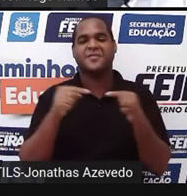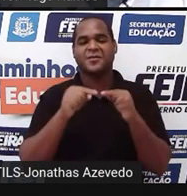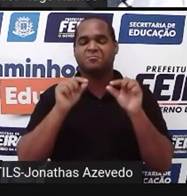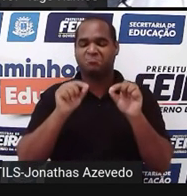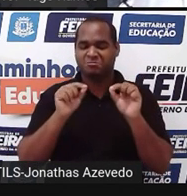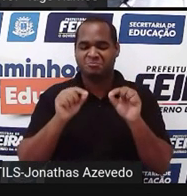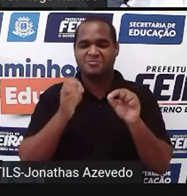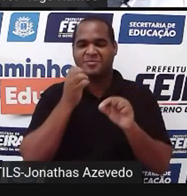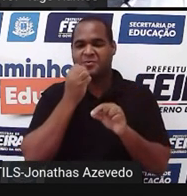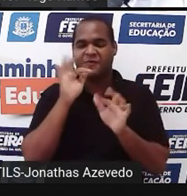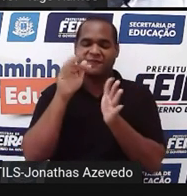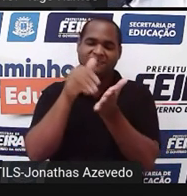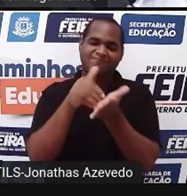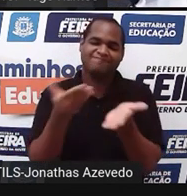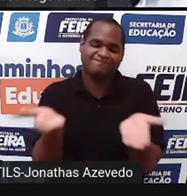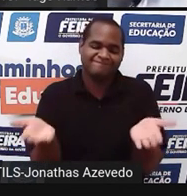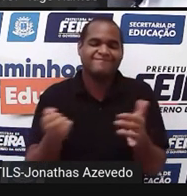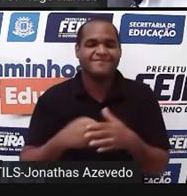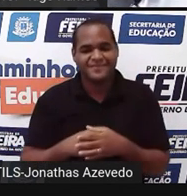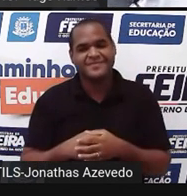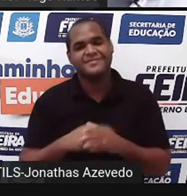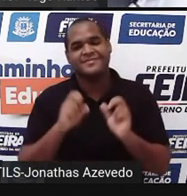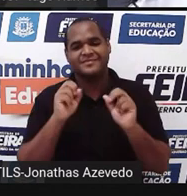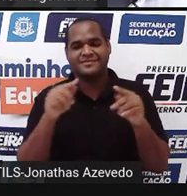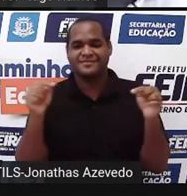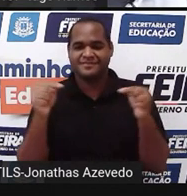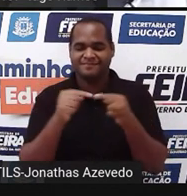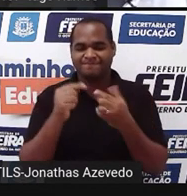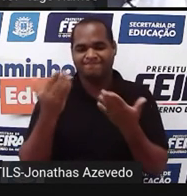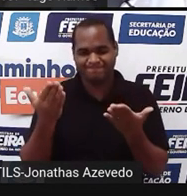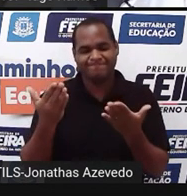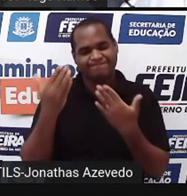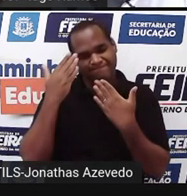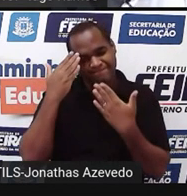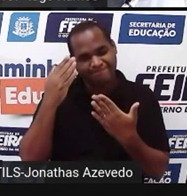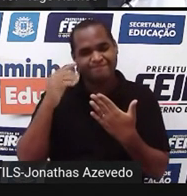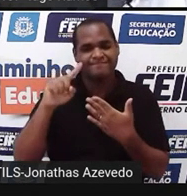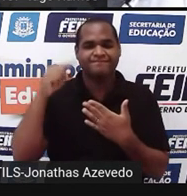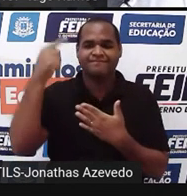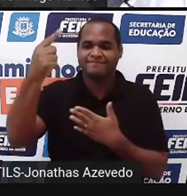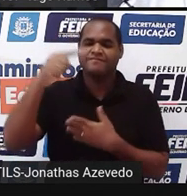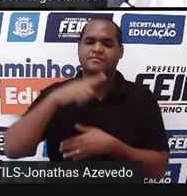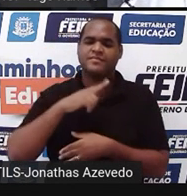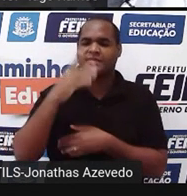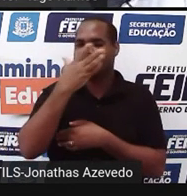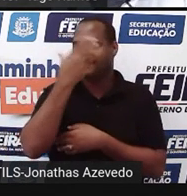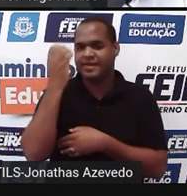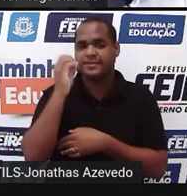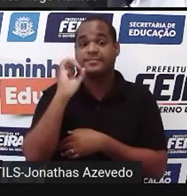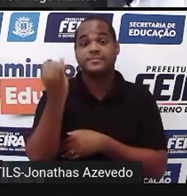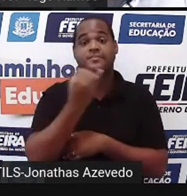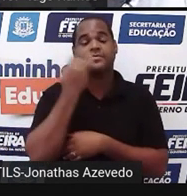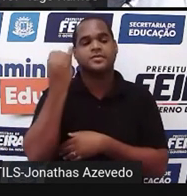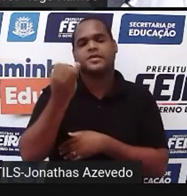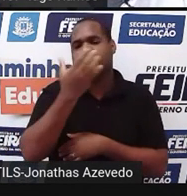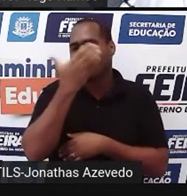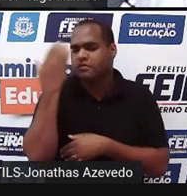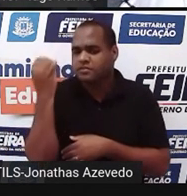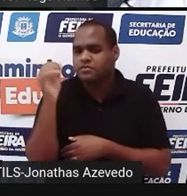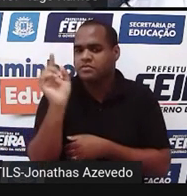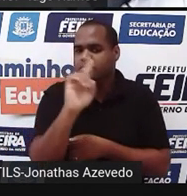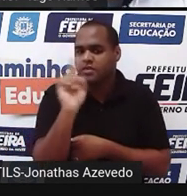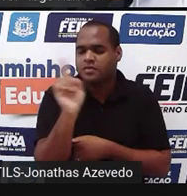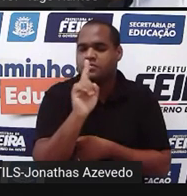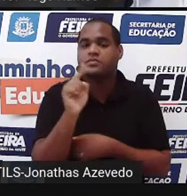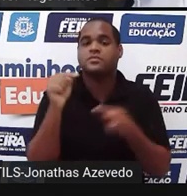chegou ao fim tá bom então é isso desde já até a próxima tá E não esquece não vamos